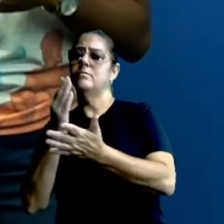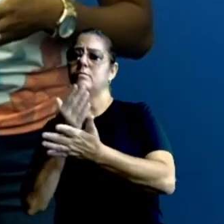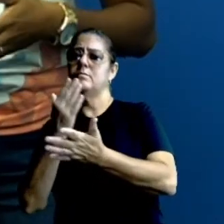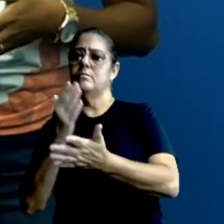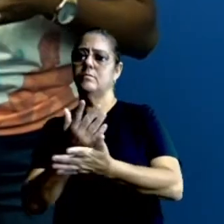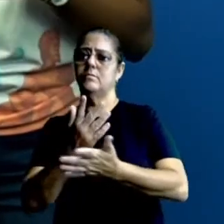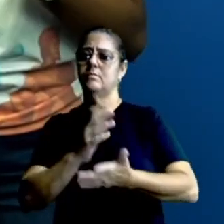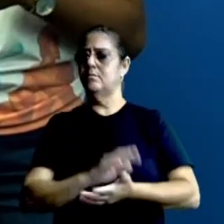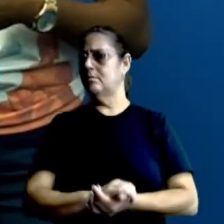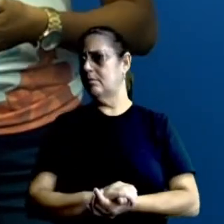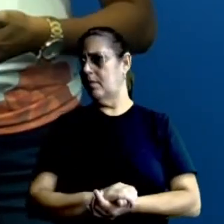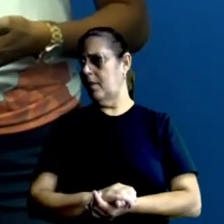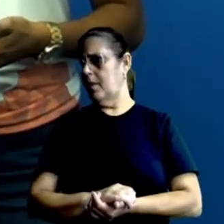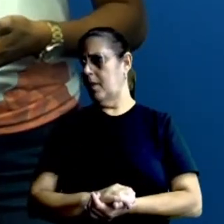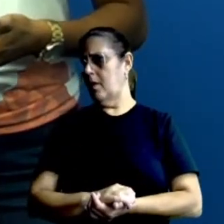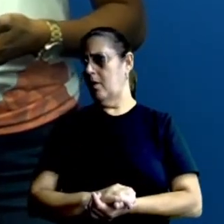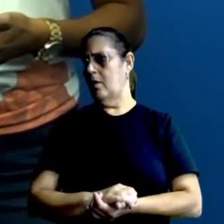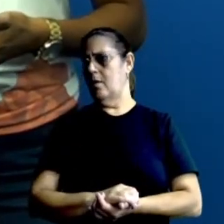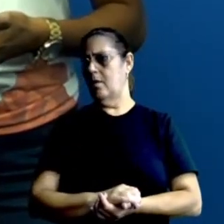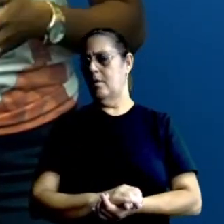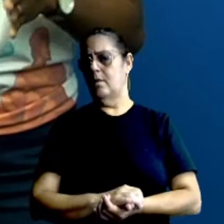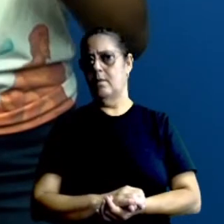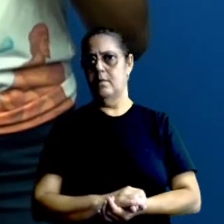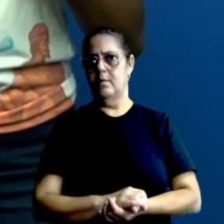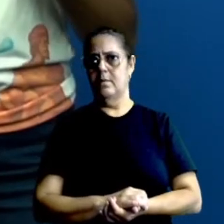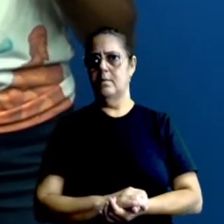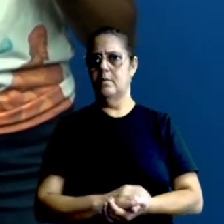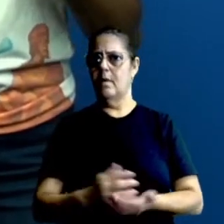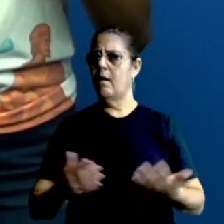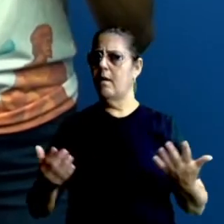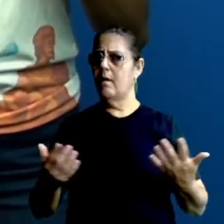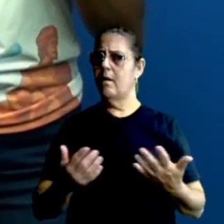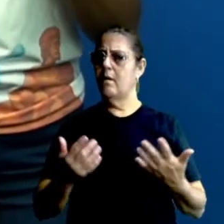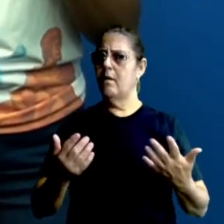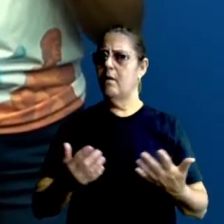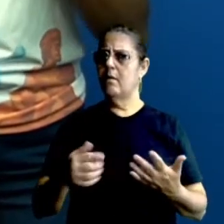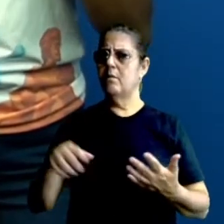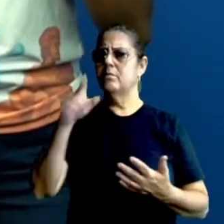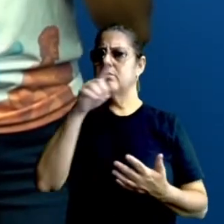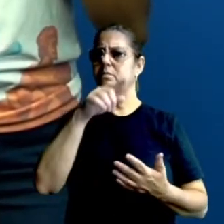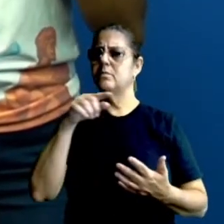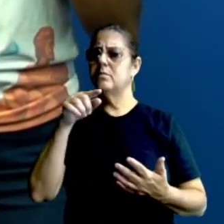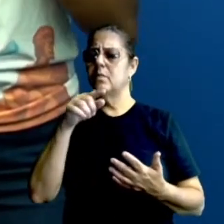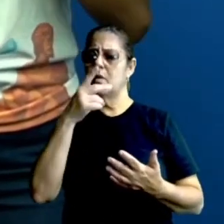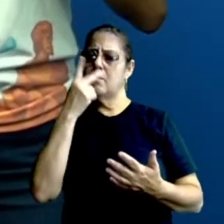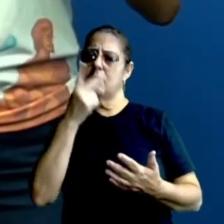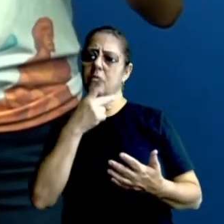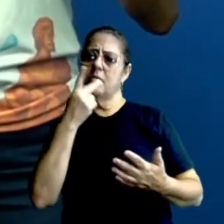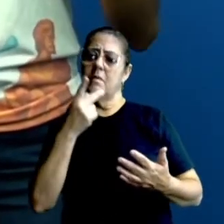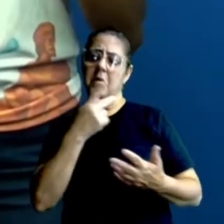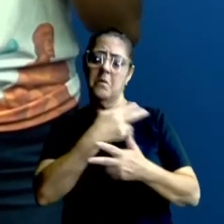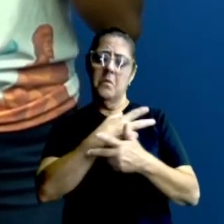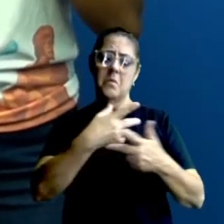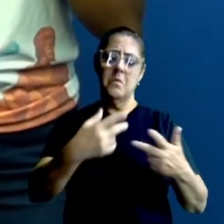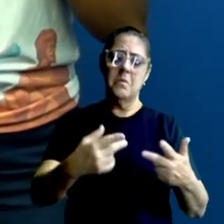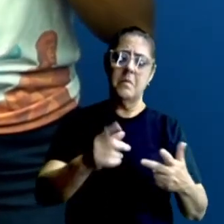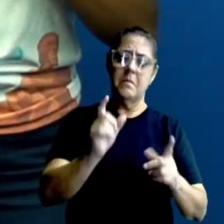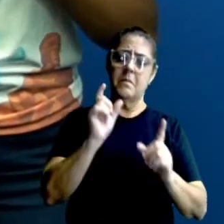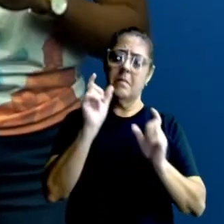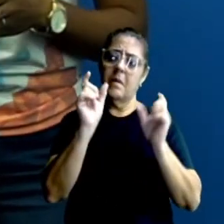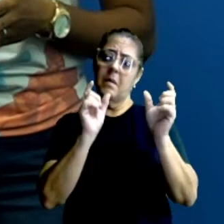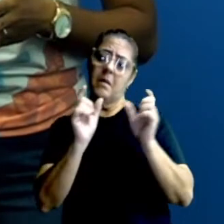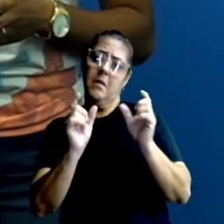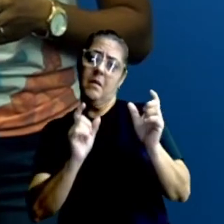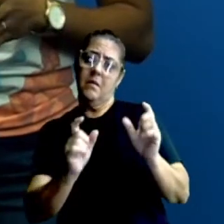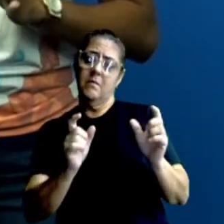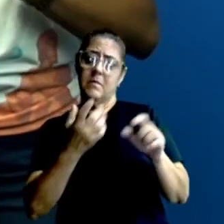o o pen dizer please agora eu quero saber como é que se fala alguma palavra